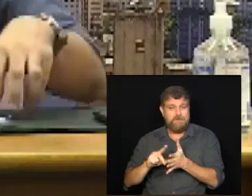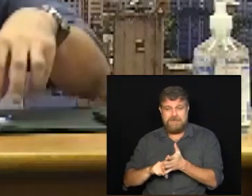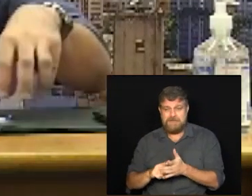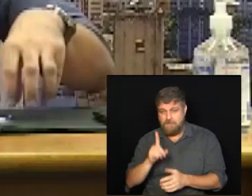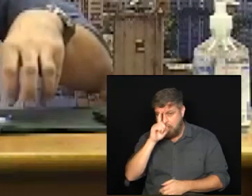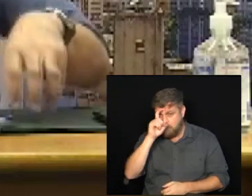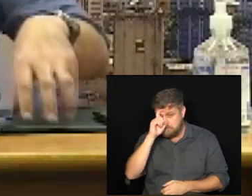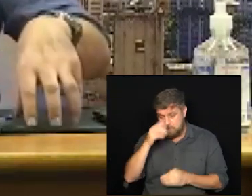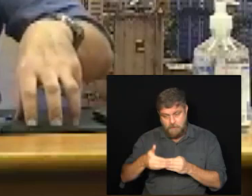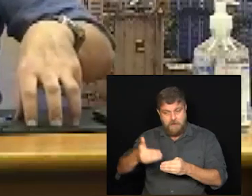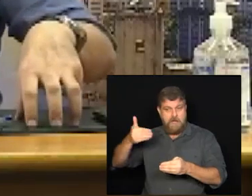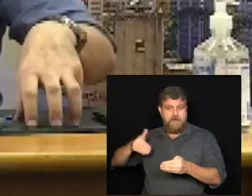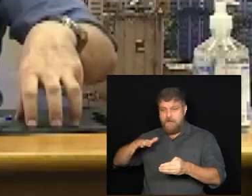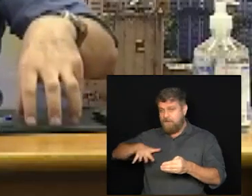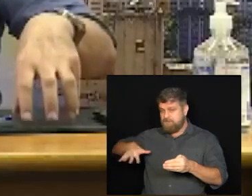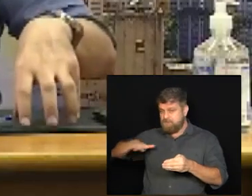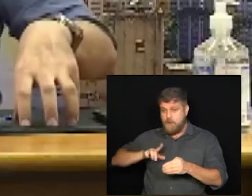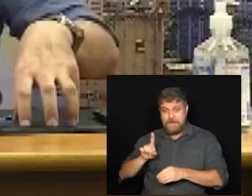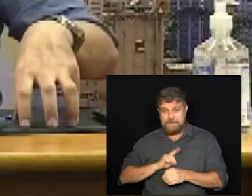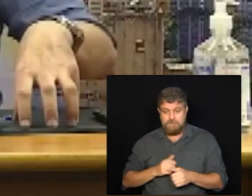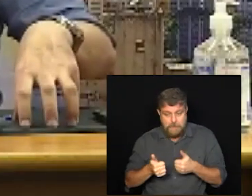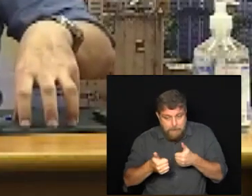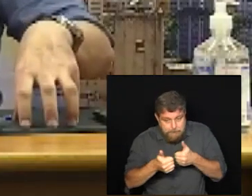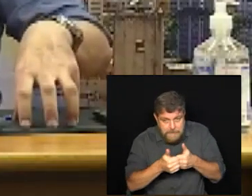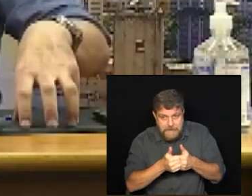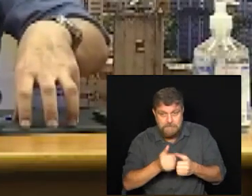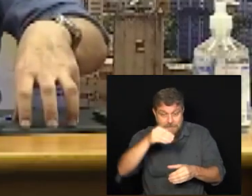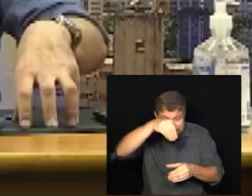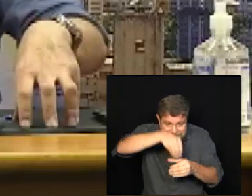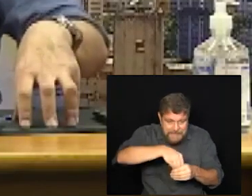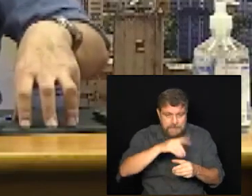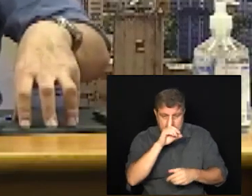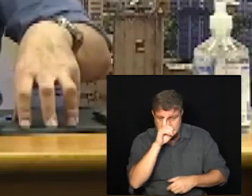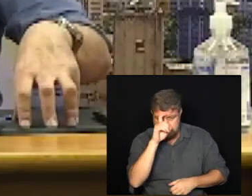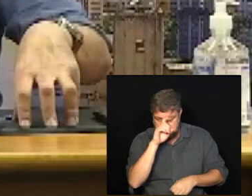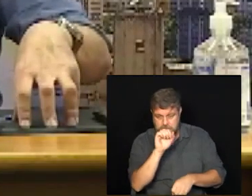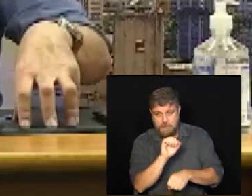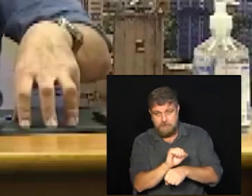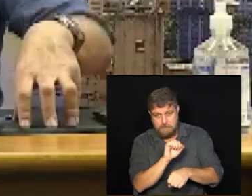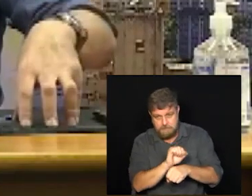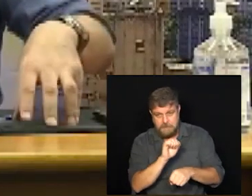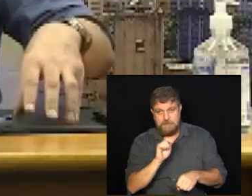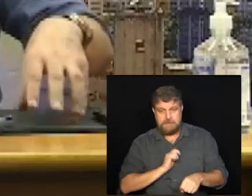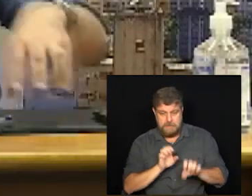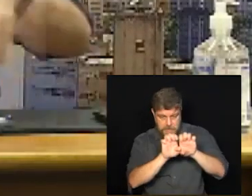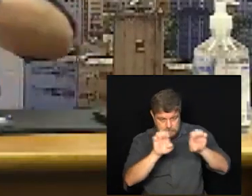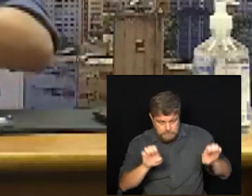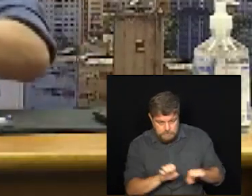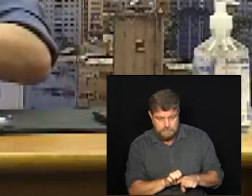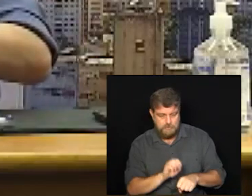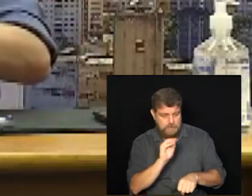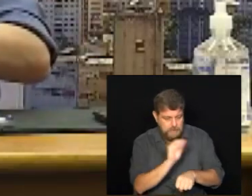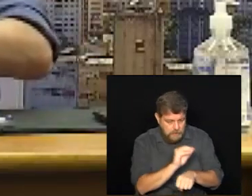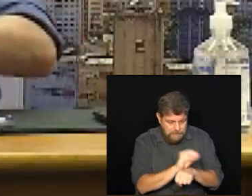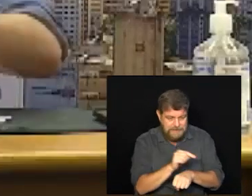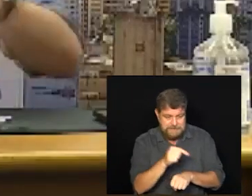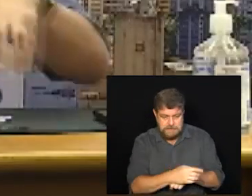que ficam do lado do pronto-socorro, dentro da unidade de pronto-socorro, que tem toda a estrutura. Se o paciente precisar de